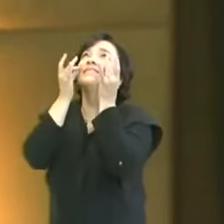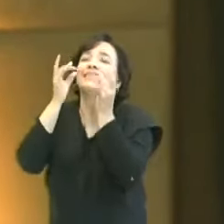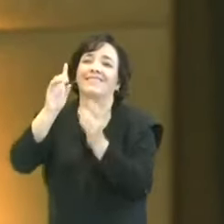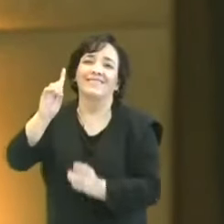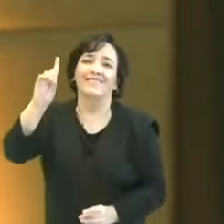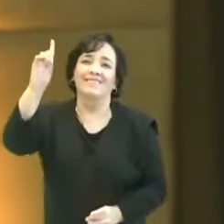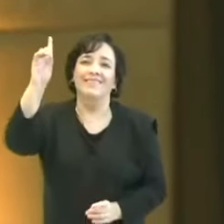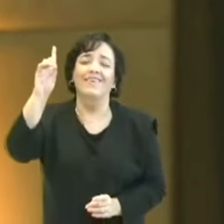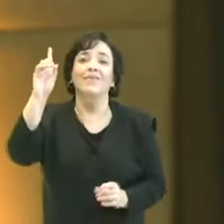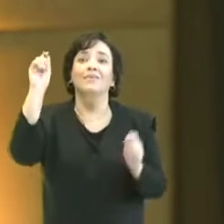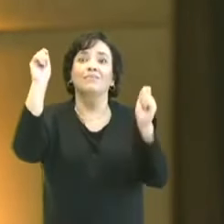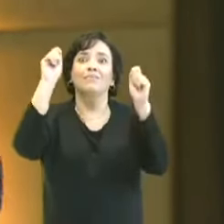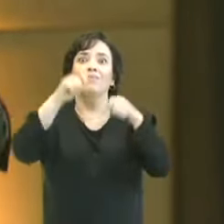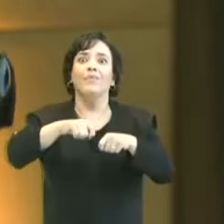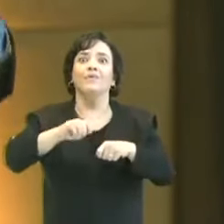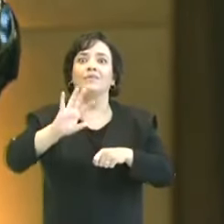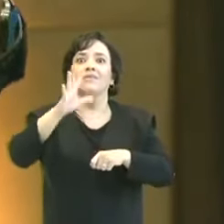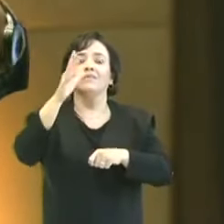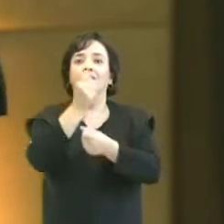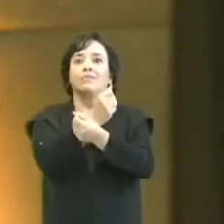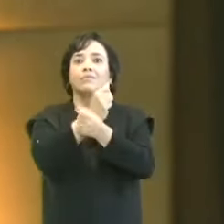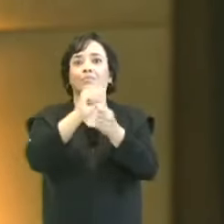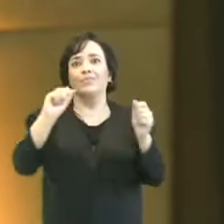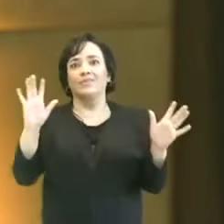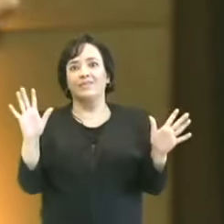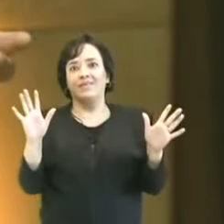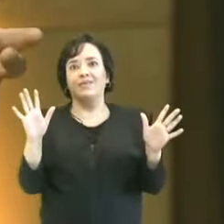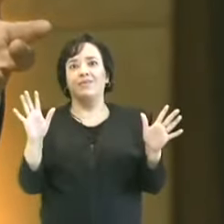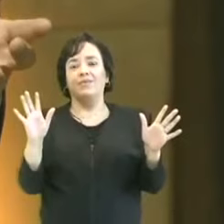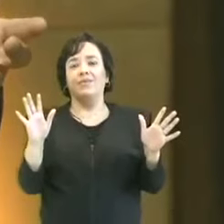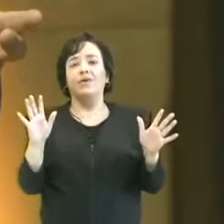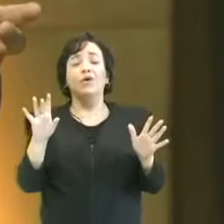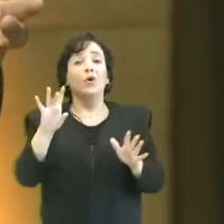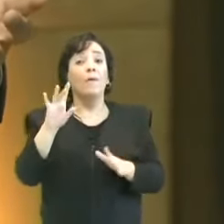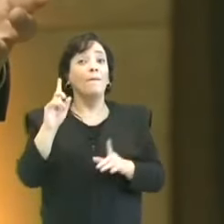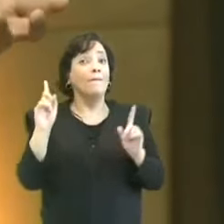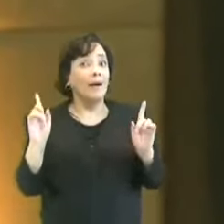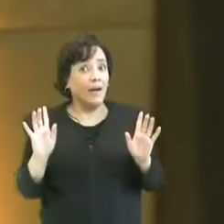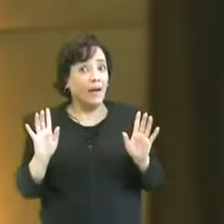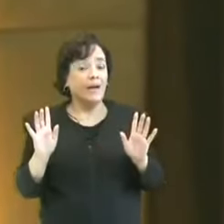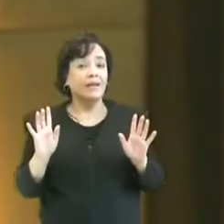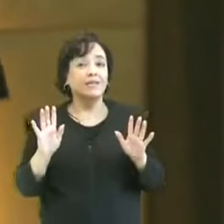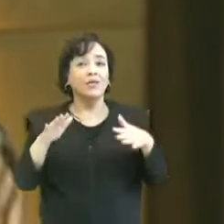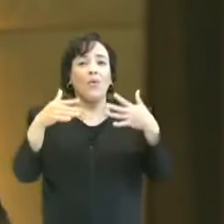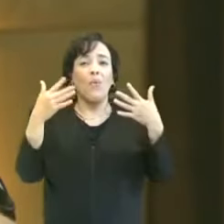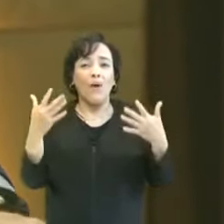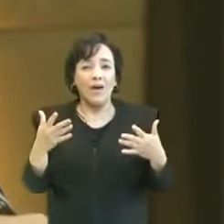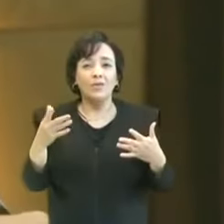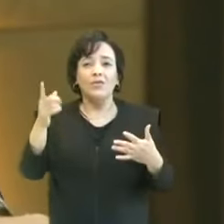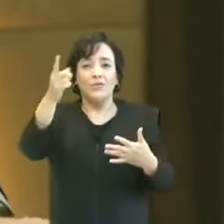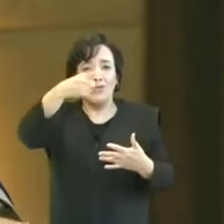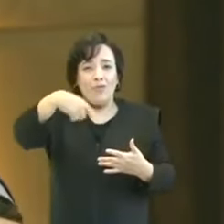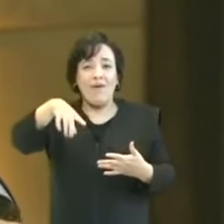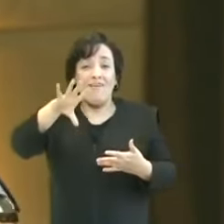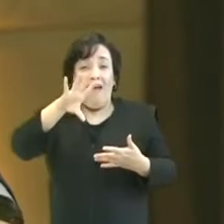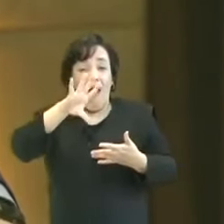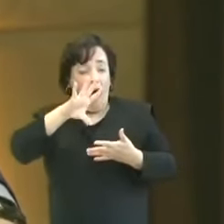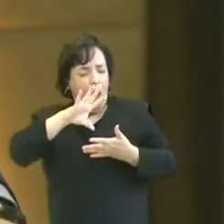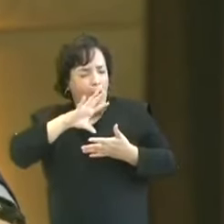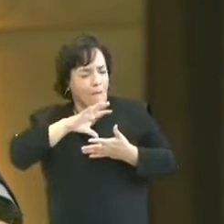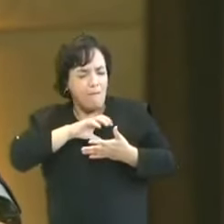acontecem. Mas quando simplesmente o amamos, e temos prazer de revelar